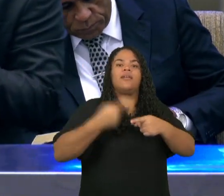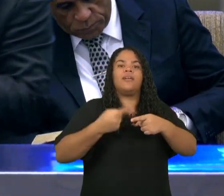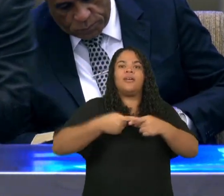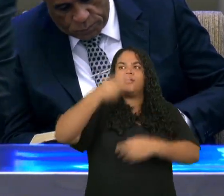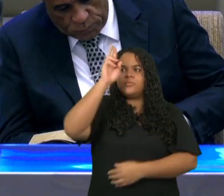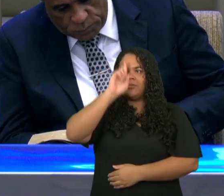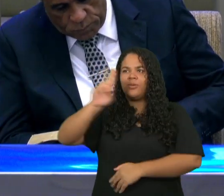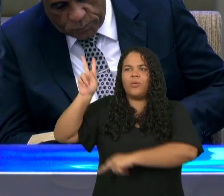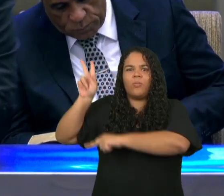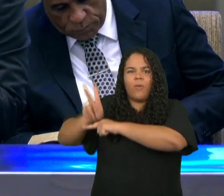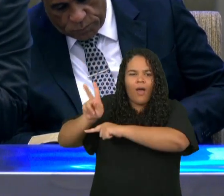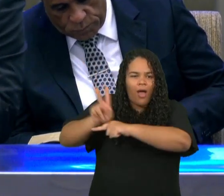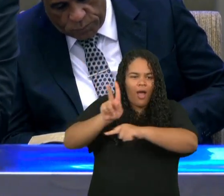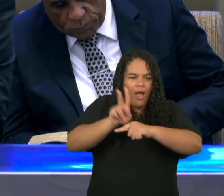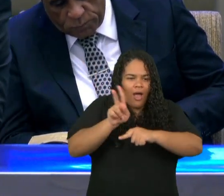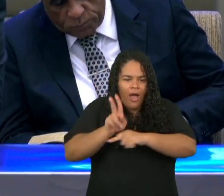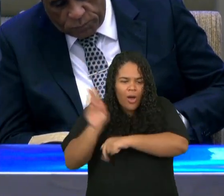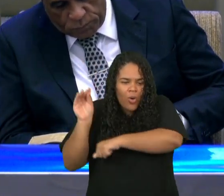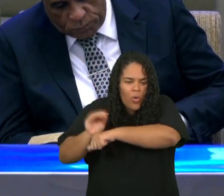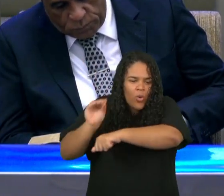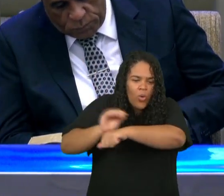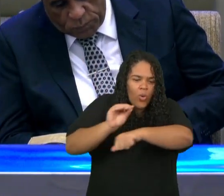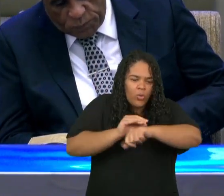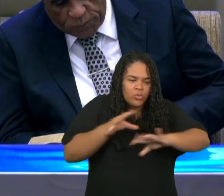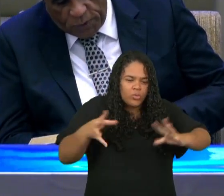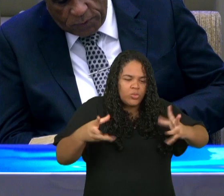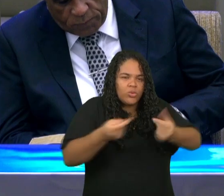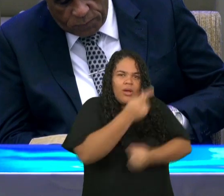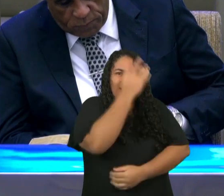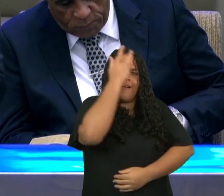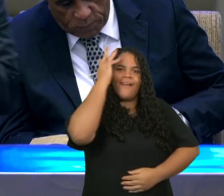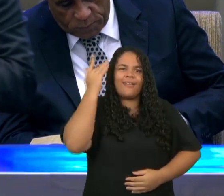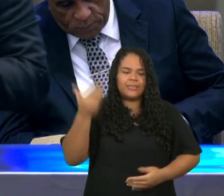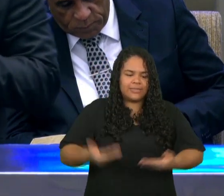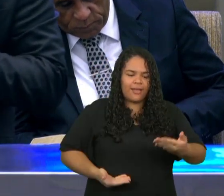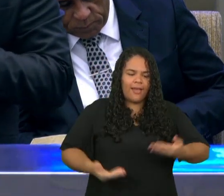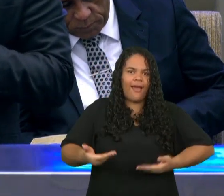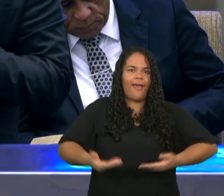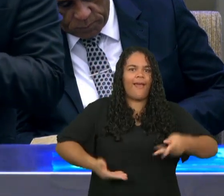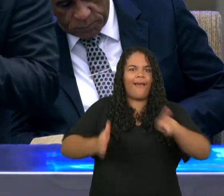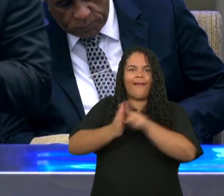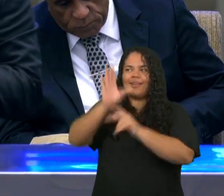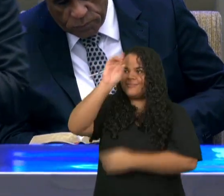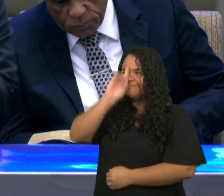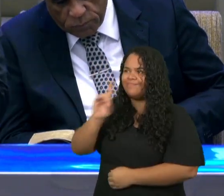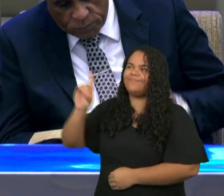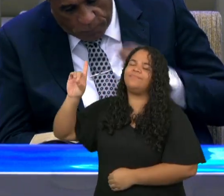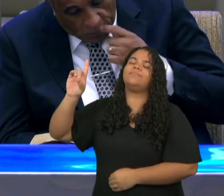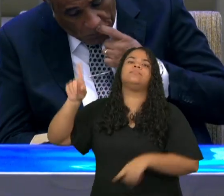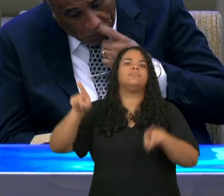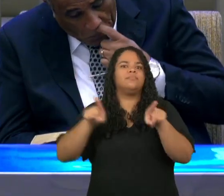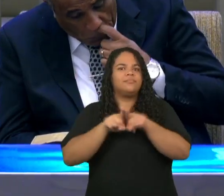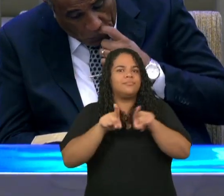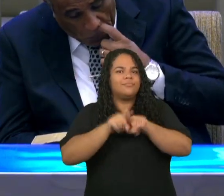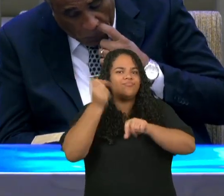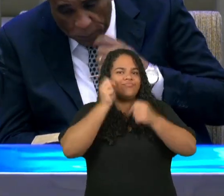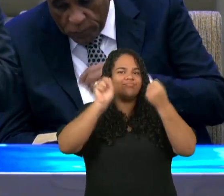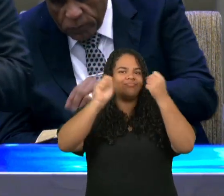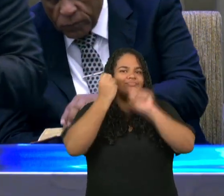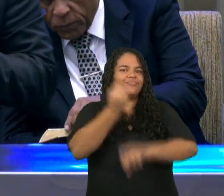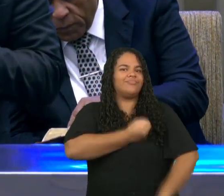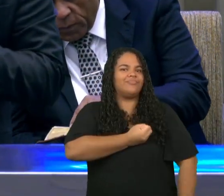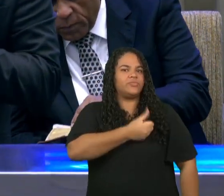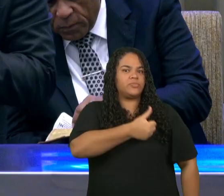ele preserva as almas dos seus santos. Salmo 116, verso